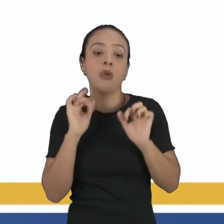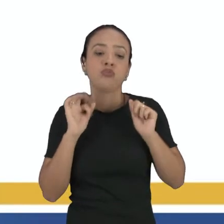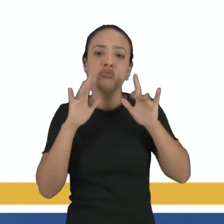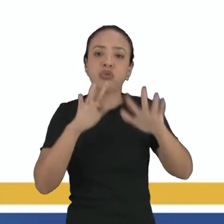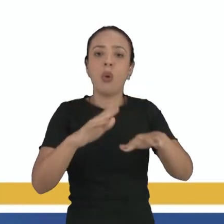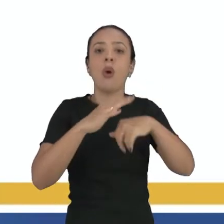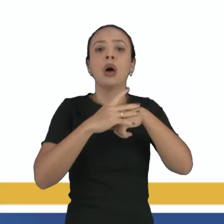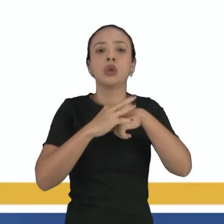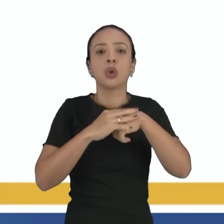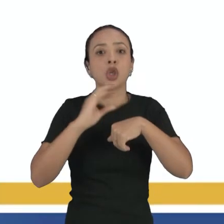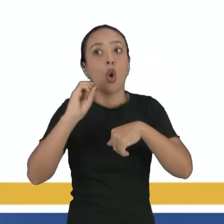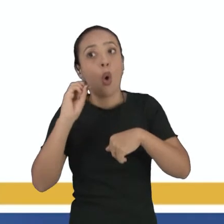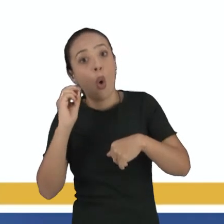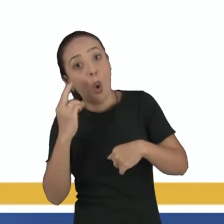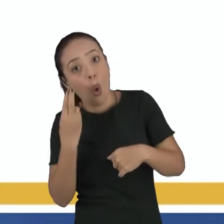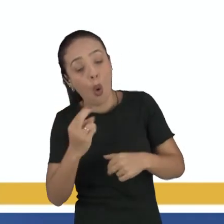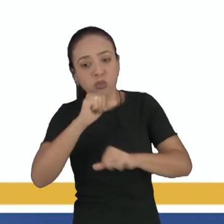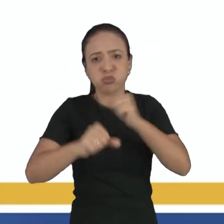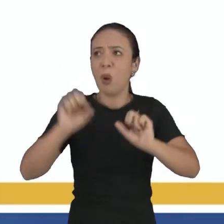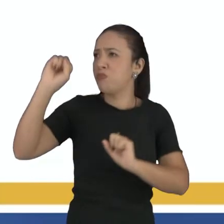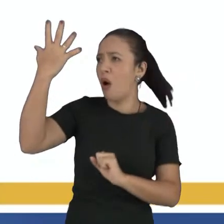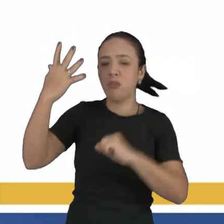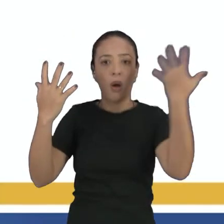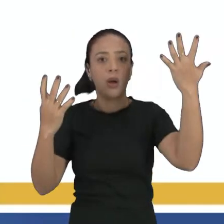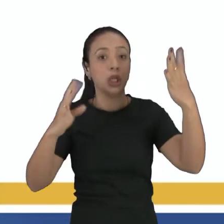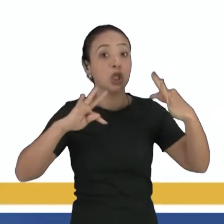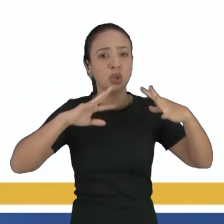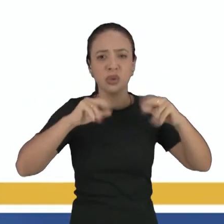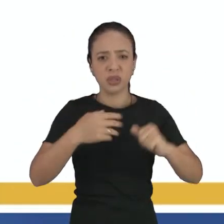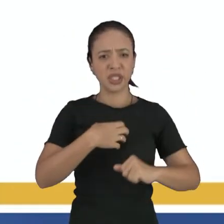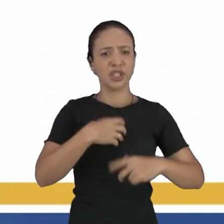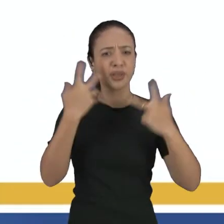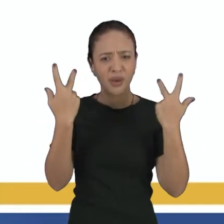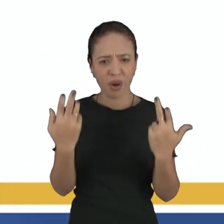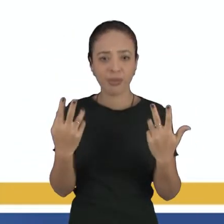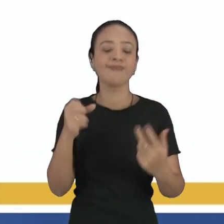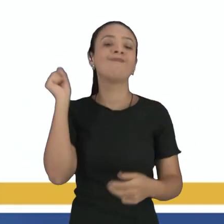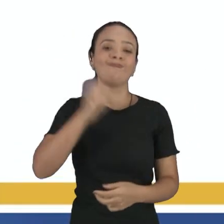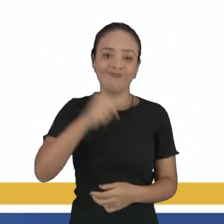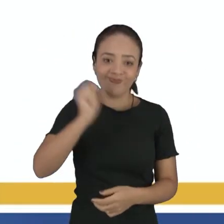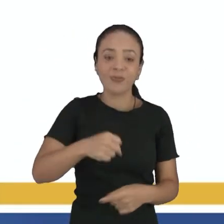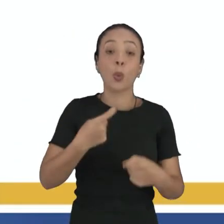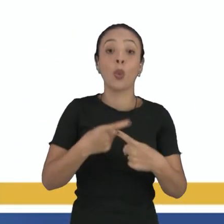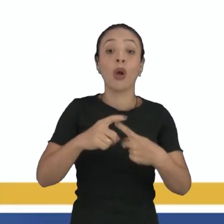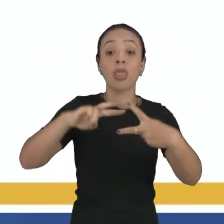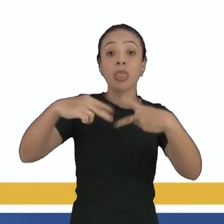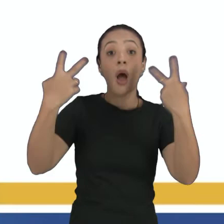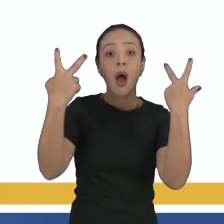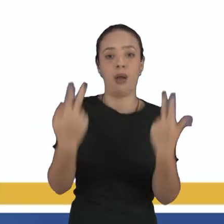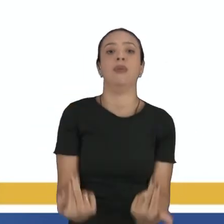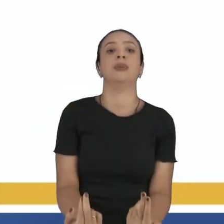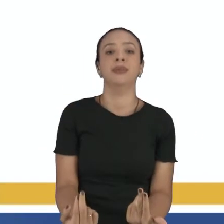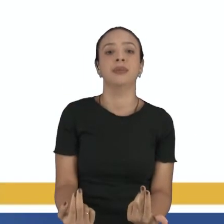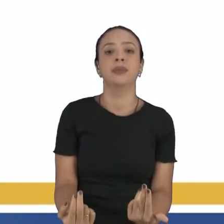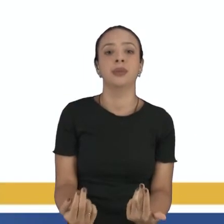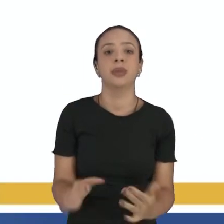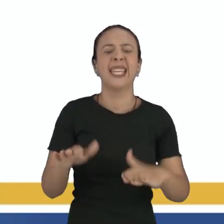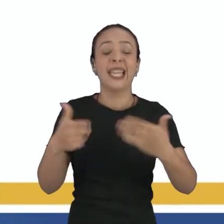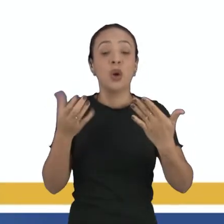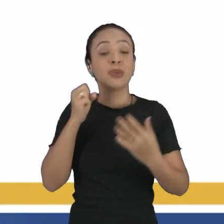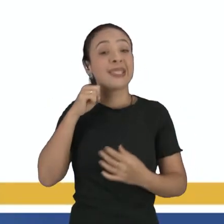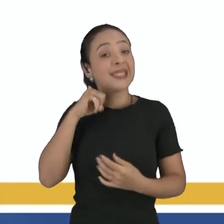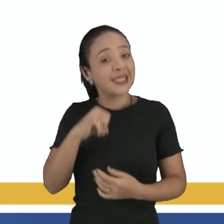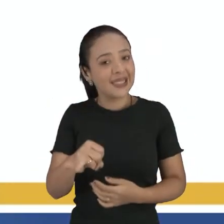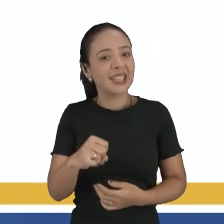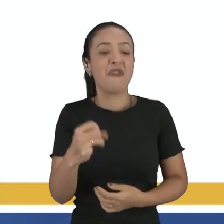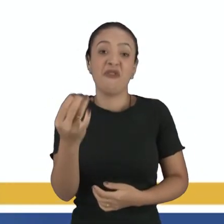doença ou uma mudança climática extrema, todos eles vão responder da mesma maneira? Sim, porque eles são geneticamente idênticos. Então, se o